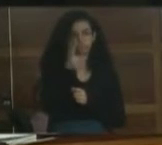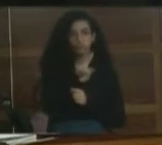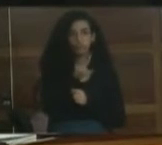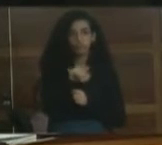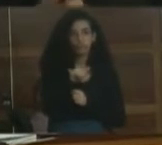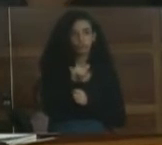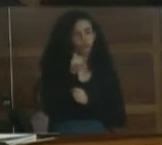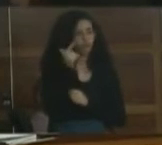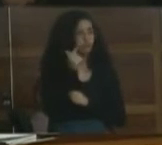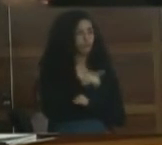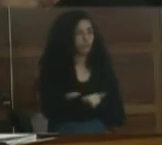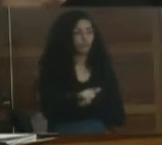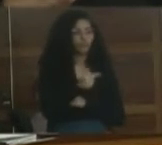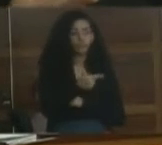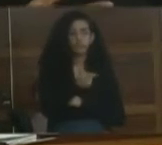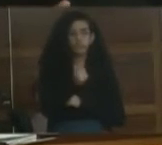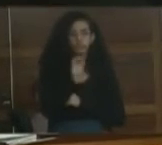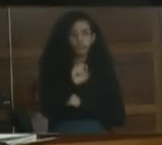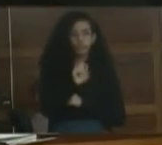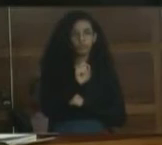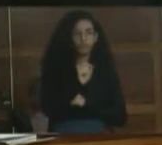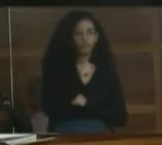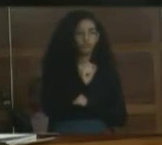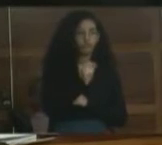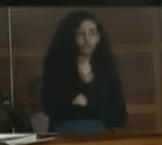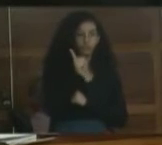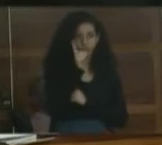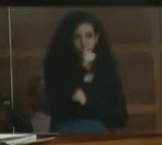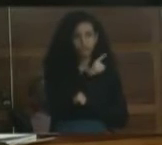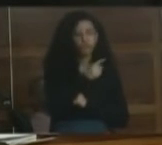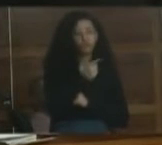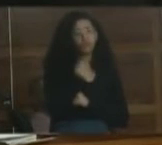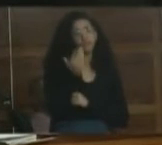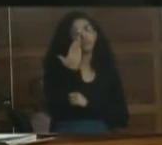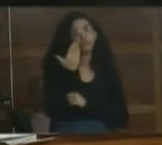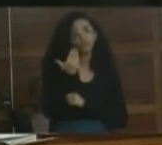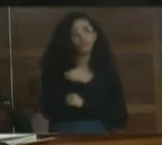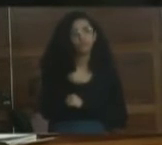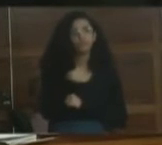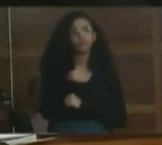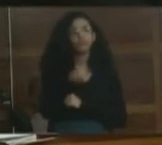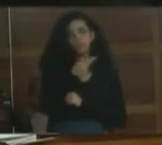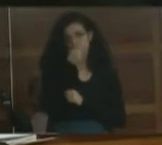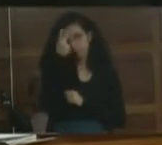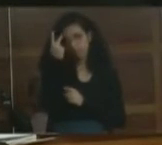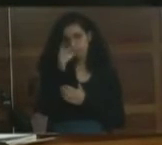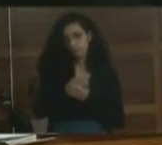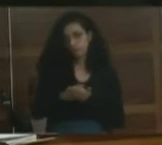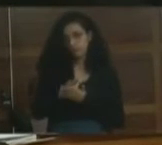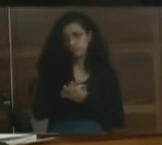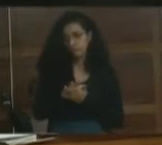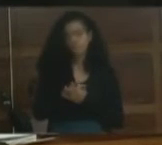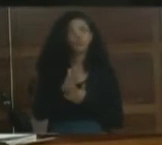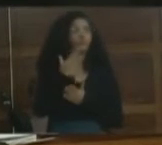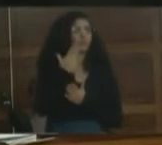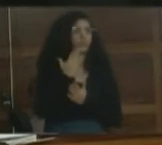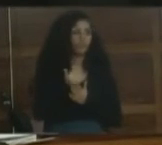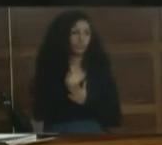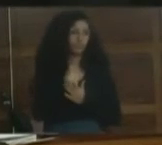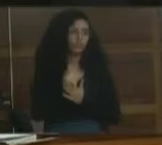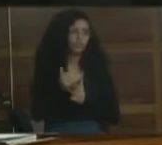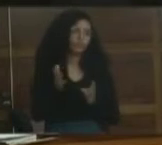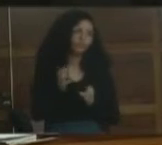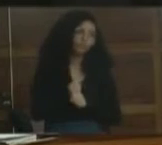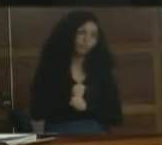conseguir atender a todos os 20 conversar é difícil vocês sabem disso ninguém é né todo mundo sabe fazer